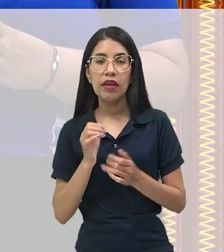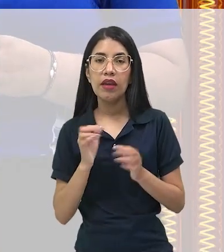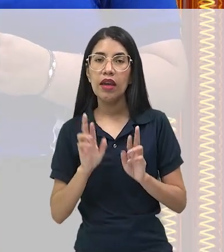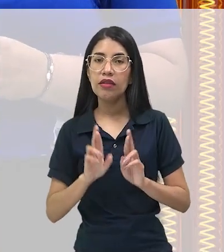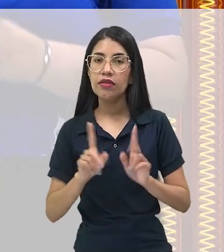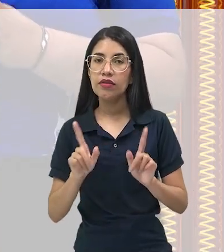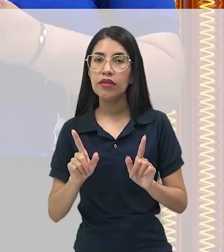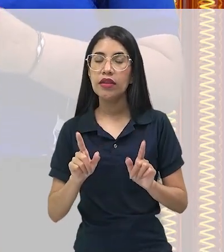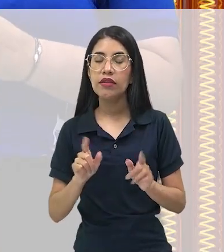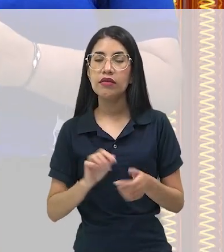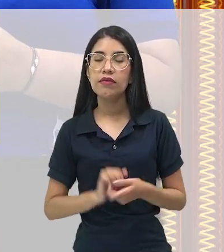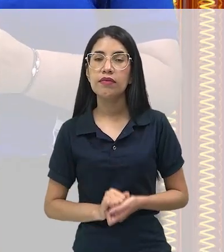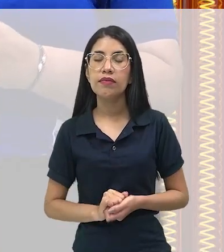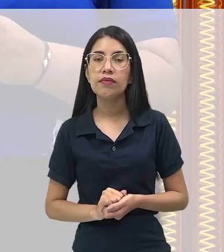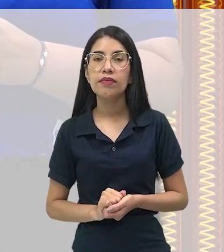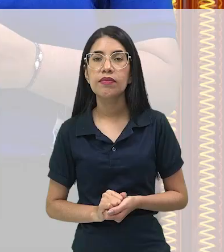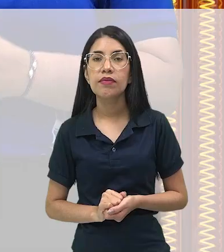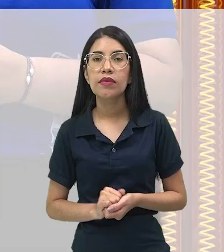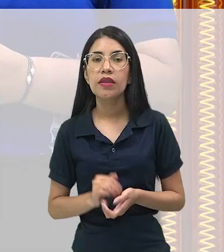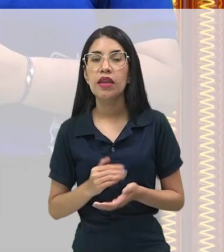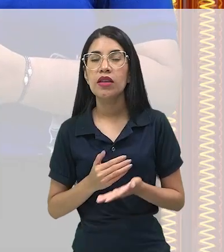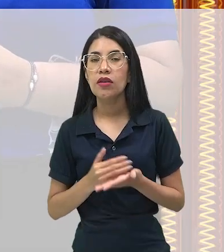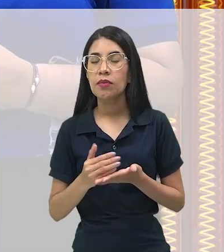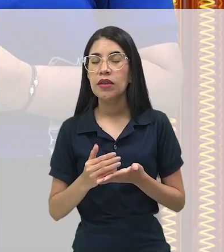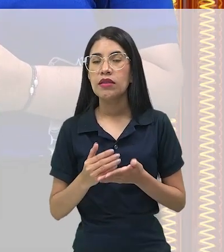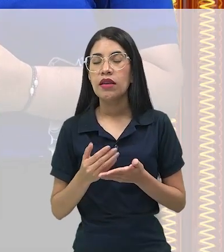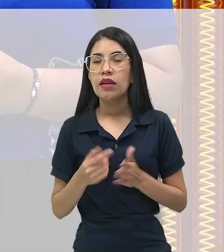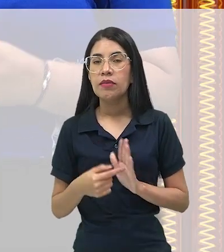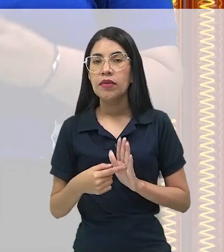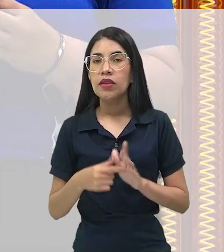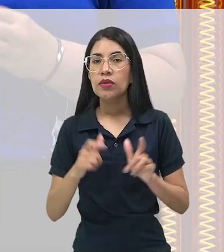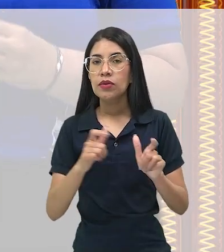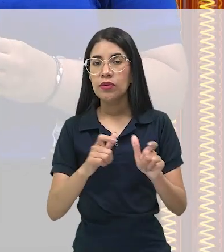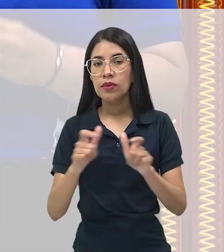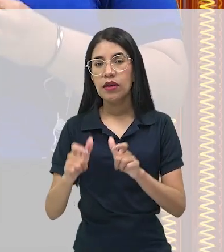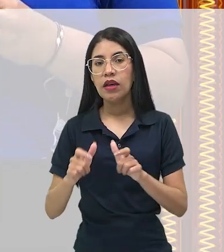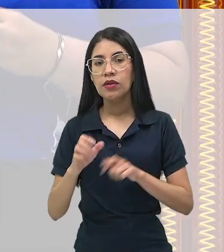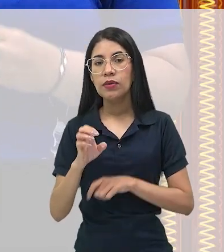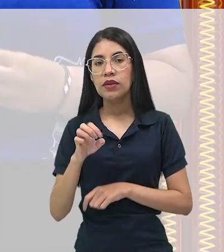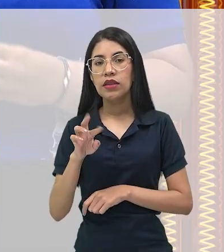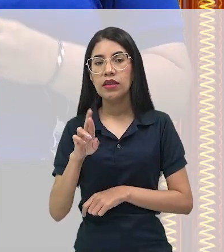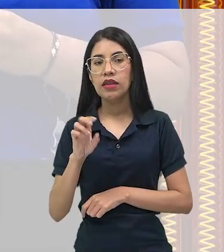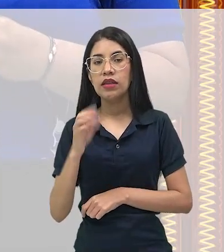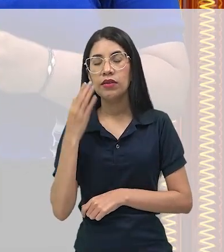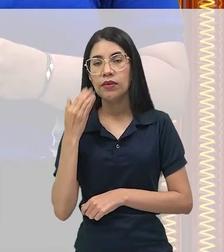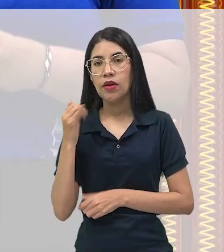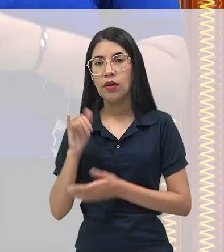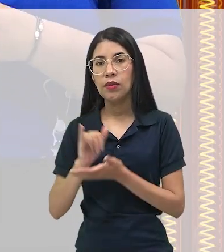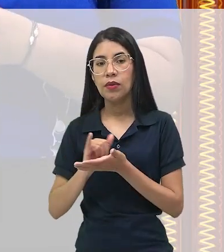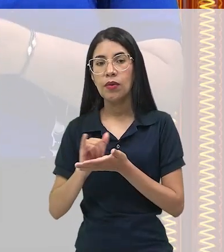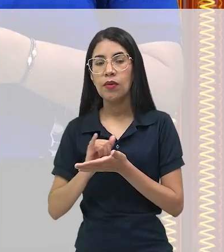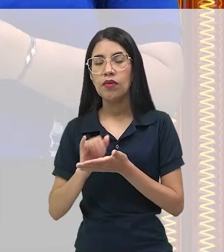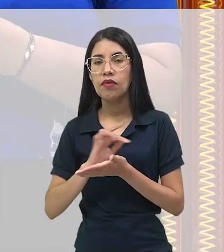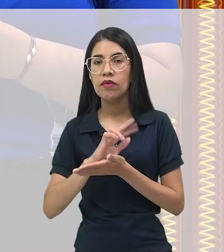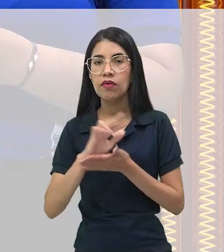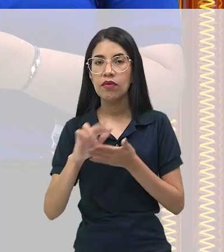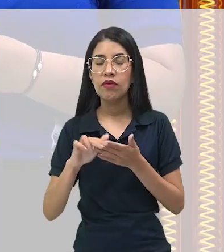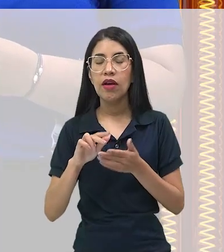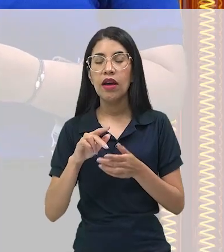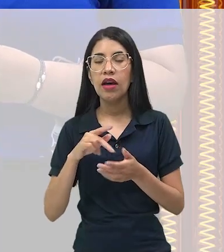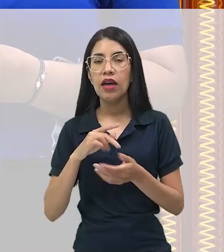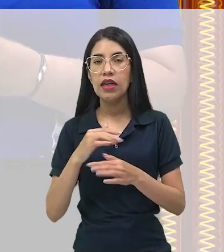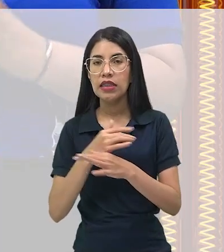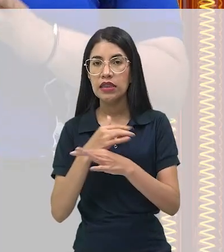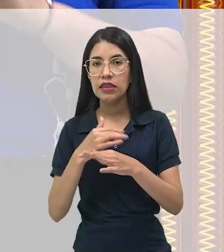diferente. Isso porque a gente já começa localizando essas colônias do centro em Nova York, Delaware, Pensilvânia e